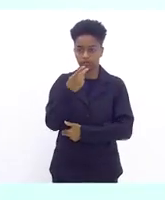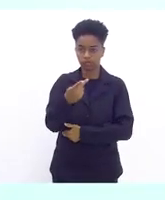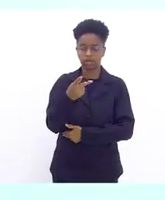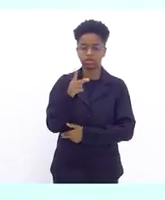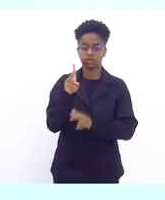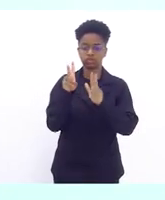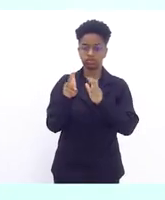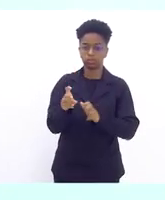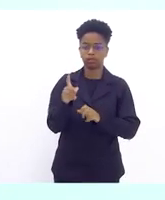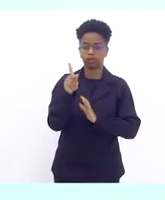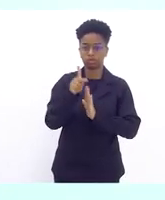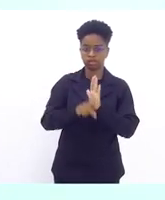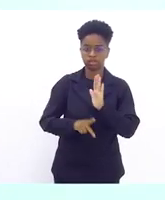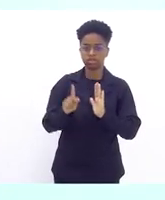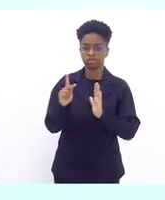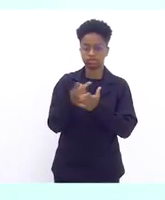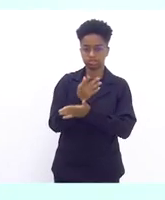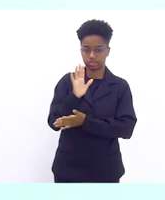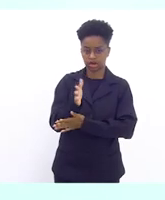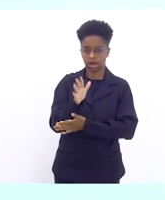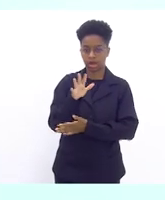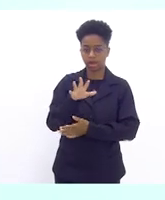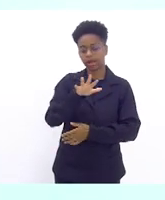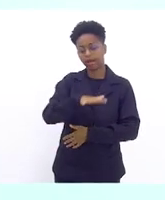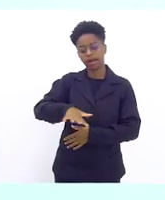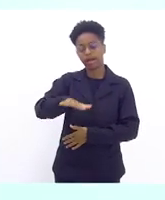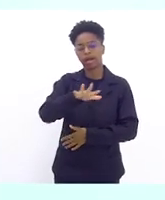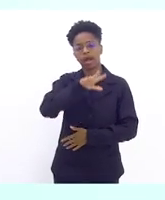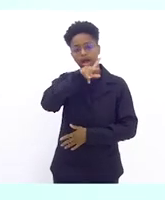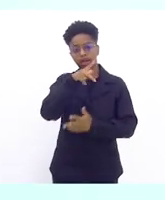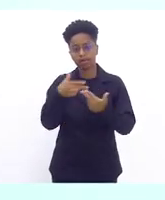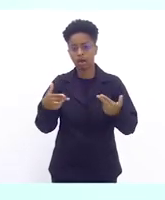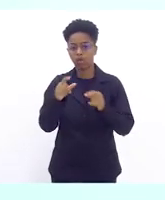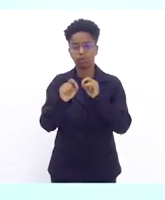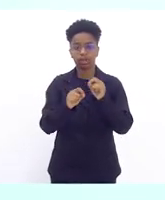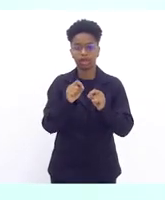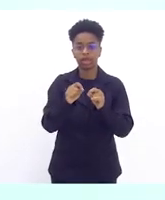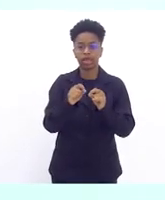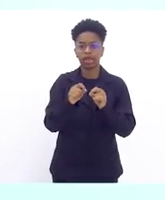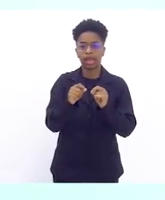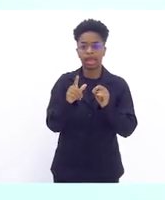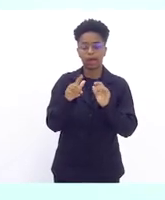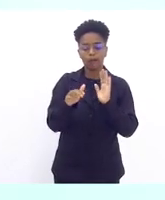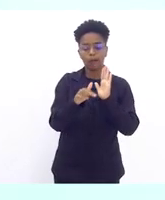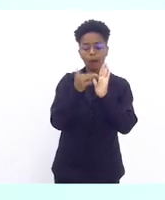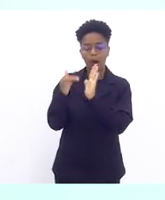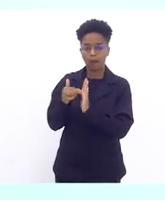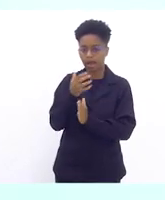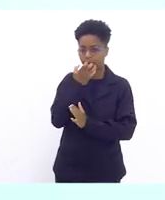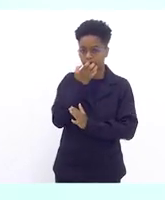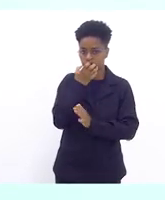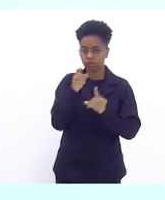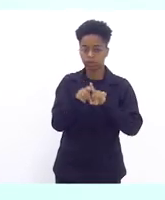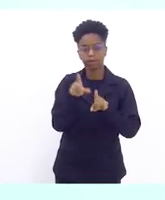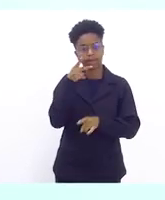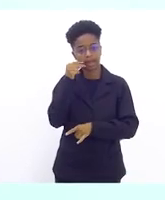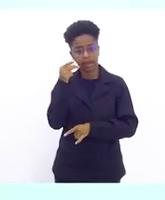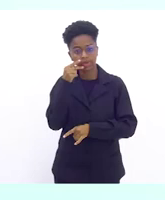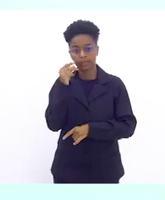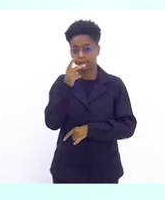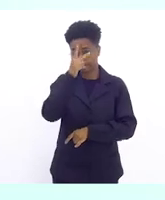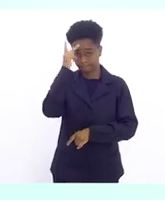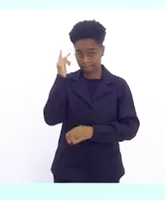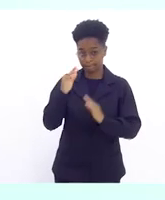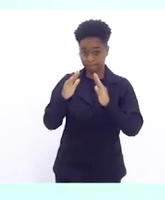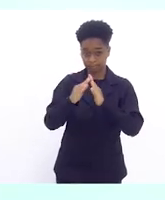existiu dentro né ambiente animal que é de esterilização de Cães e Gatos de pessoas que moram ao